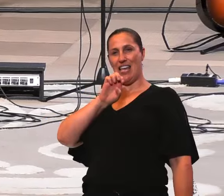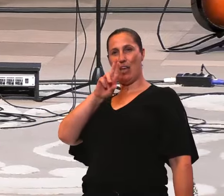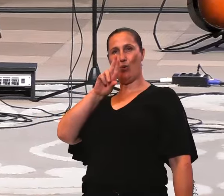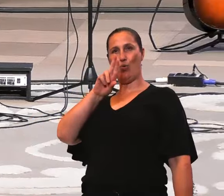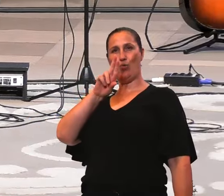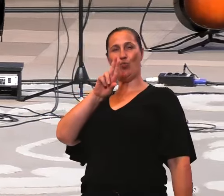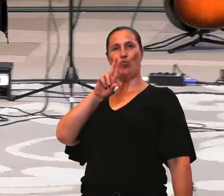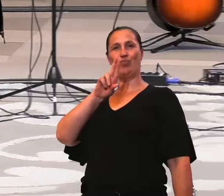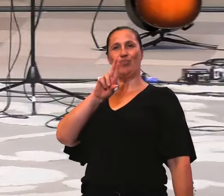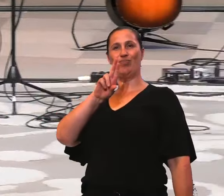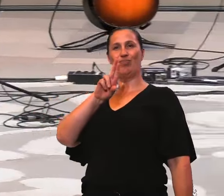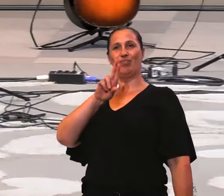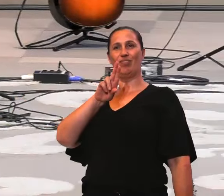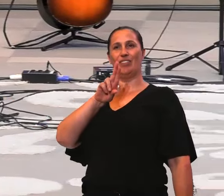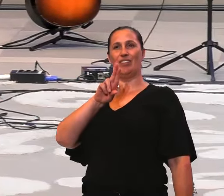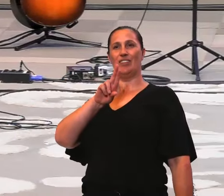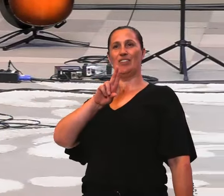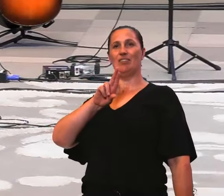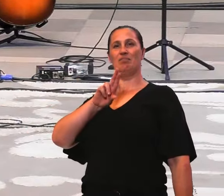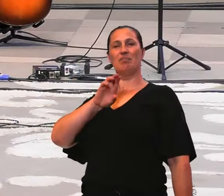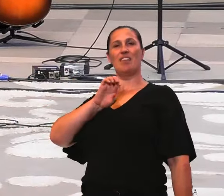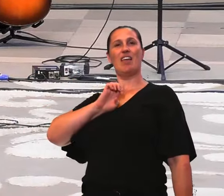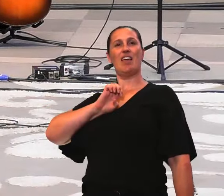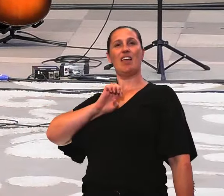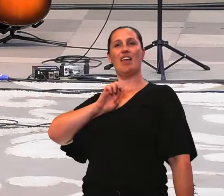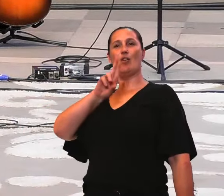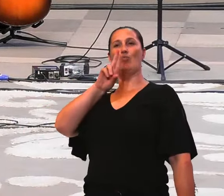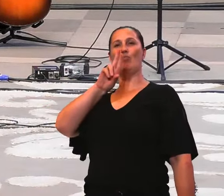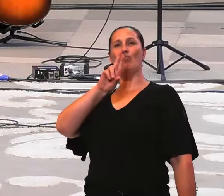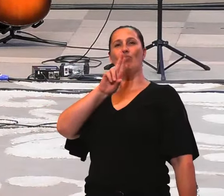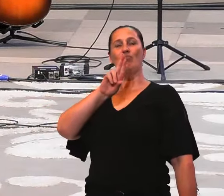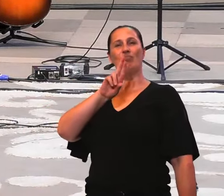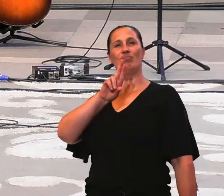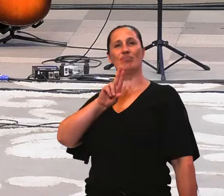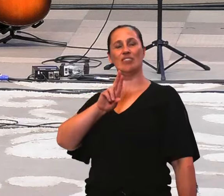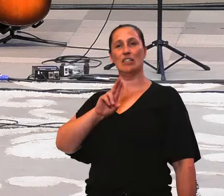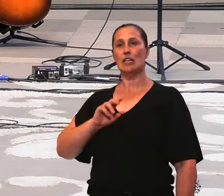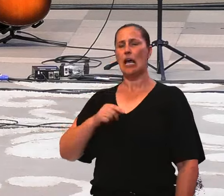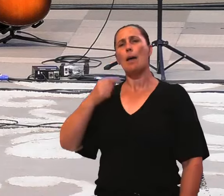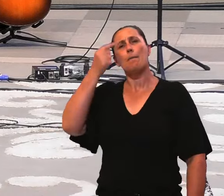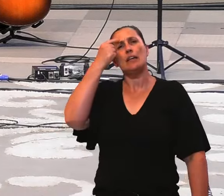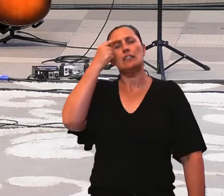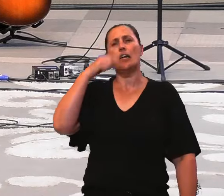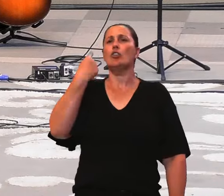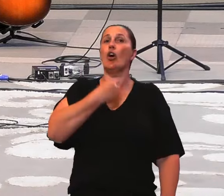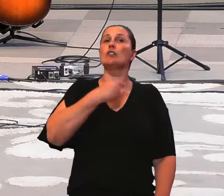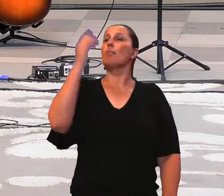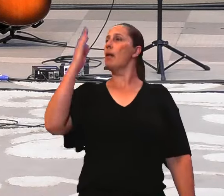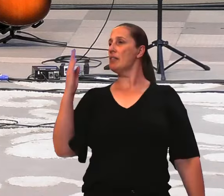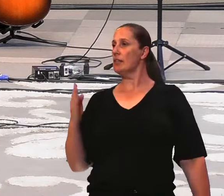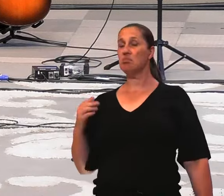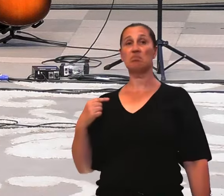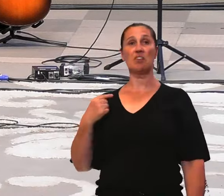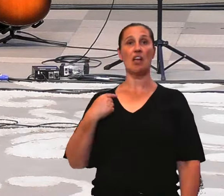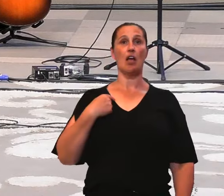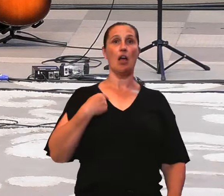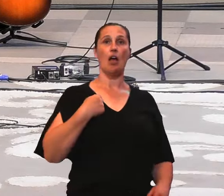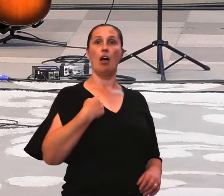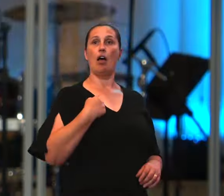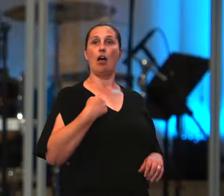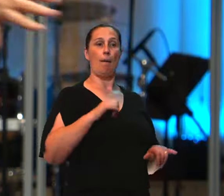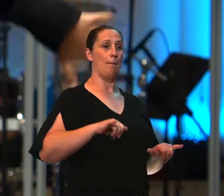primeiro e se você pensar um pouco no jeito de ser da gente como brasileiro é um tal de correio mercado abriu todo